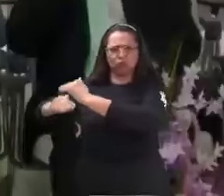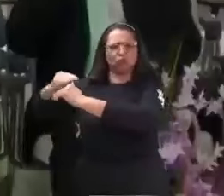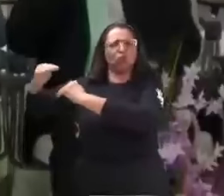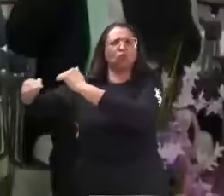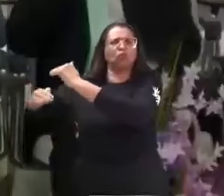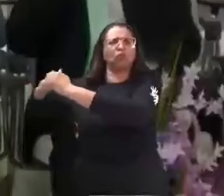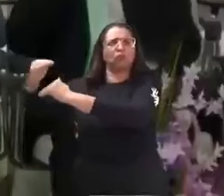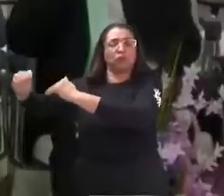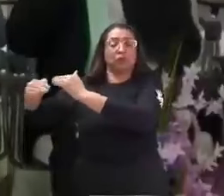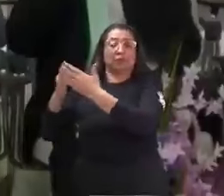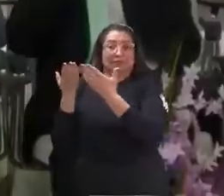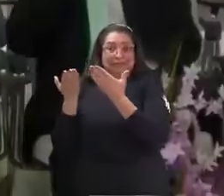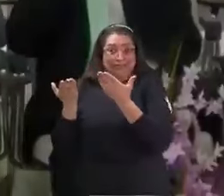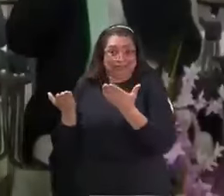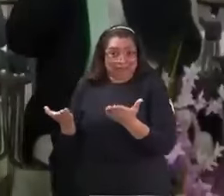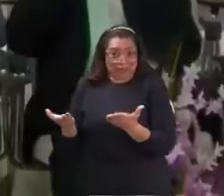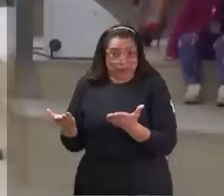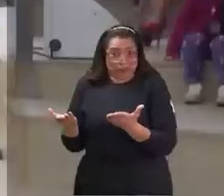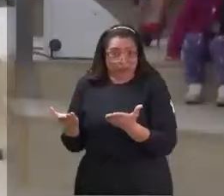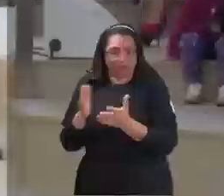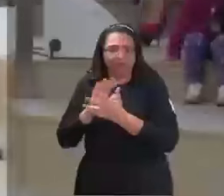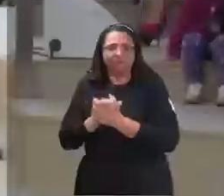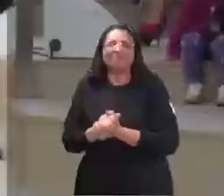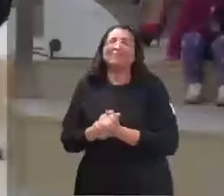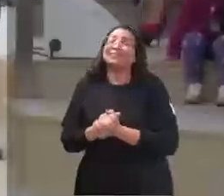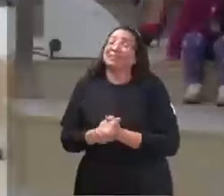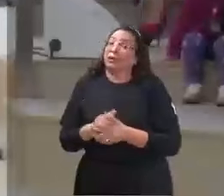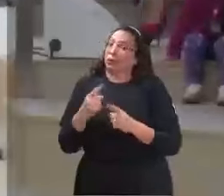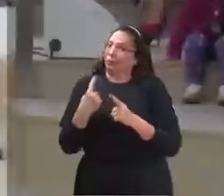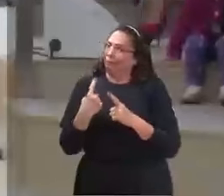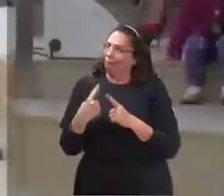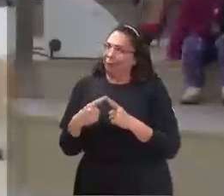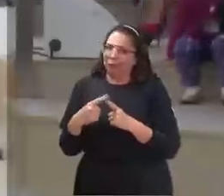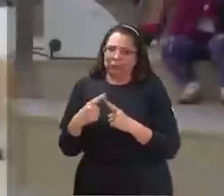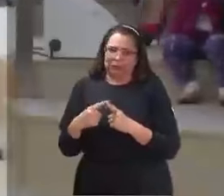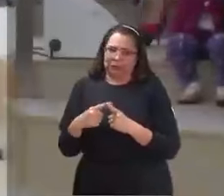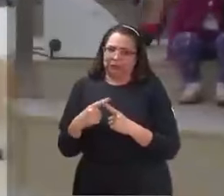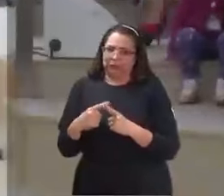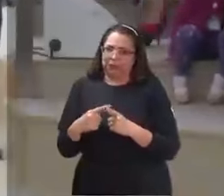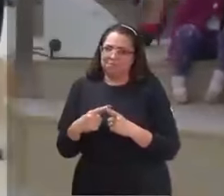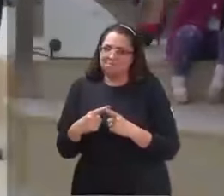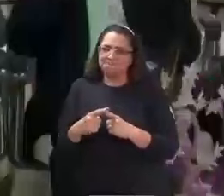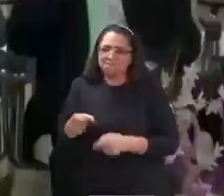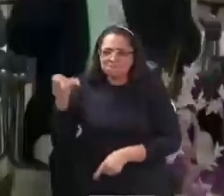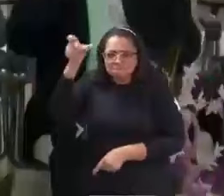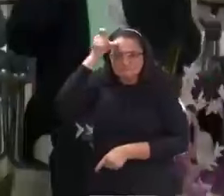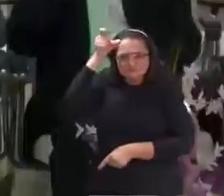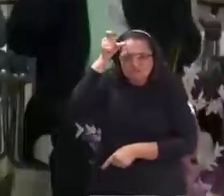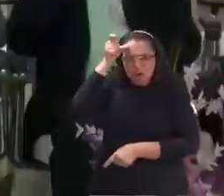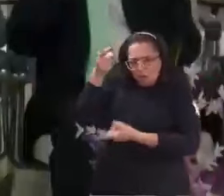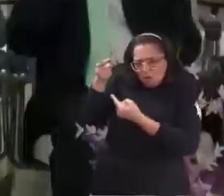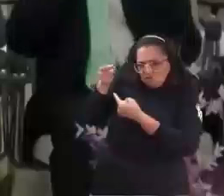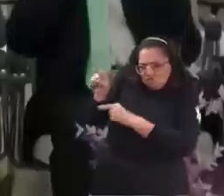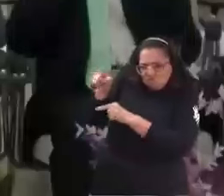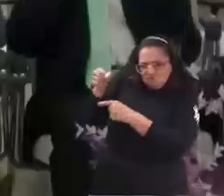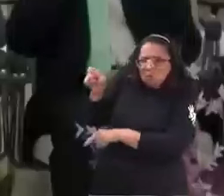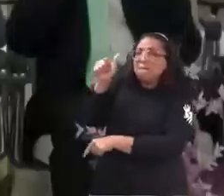mas o inferno dizia pra mulher a culpa é sua você é